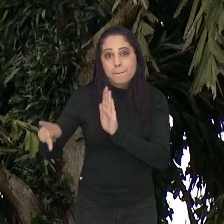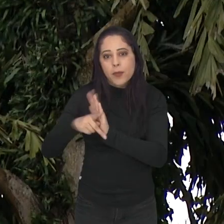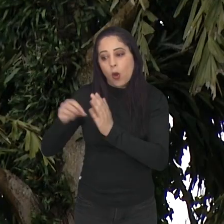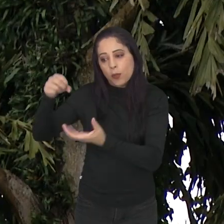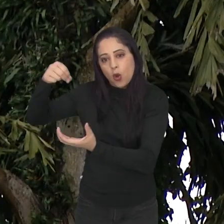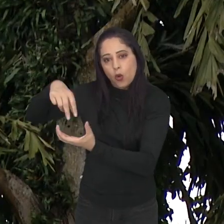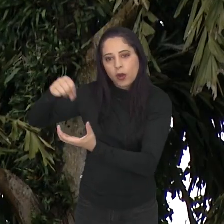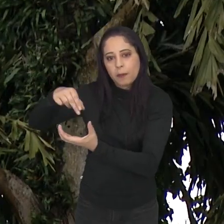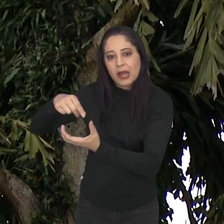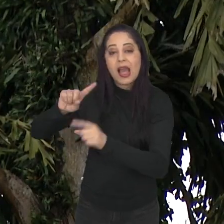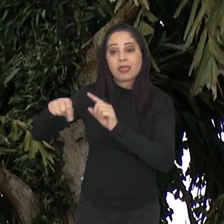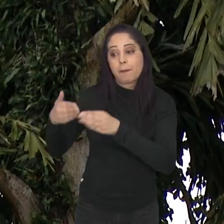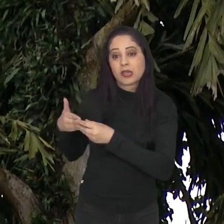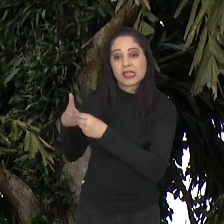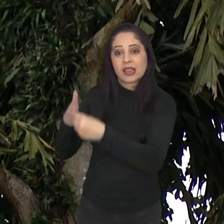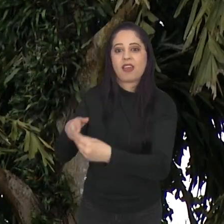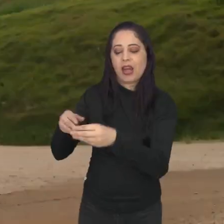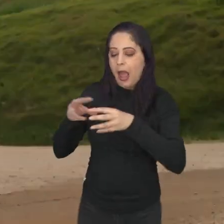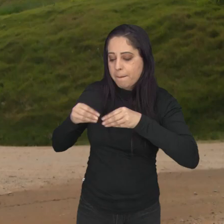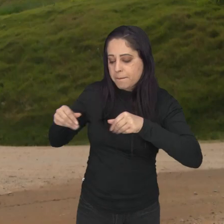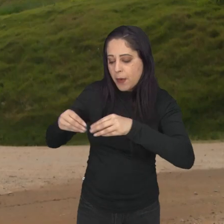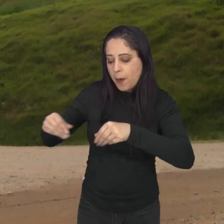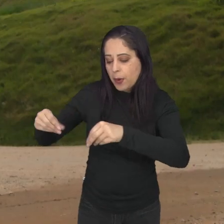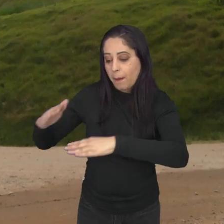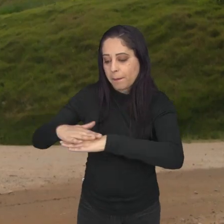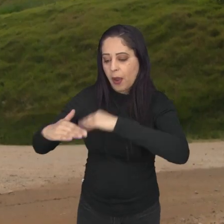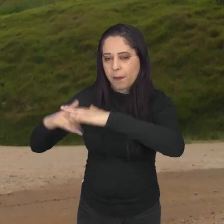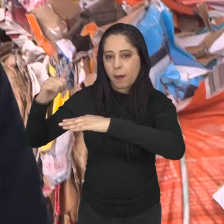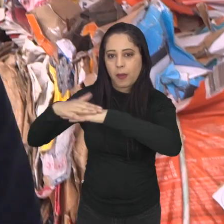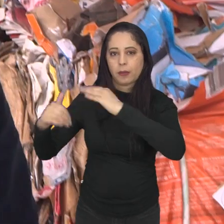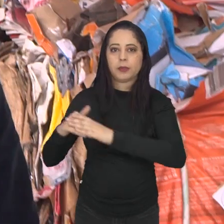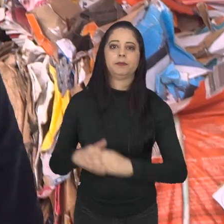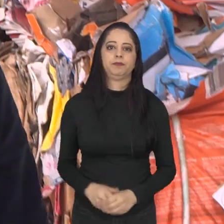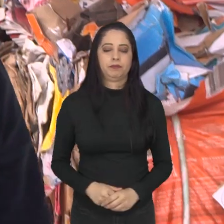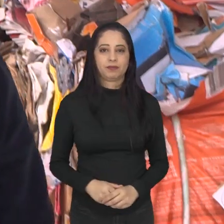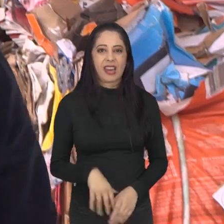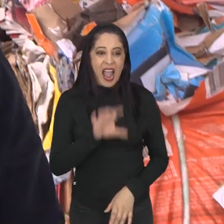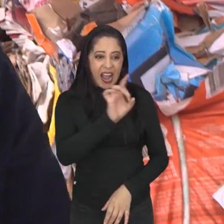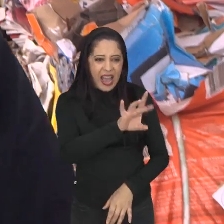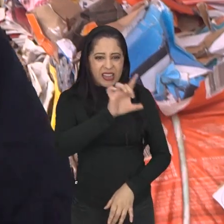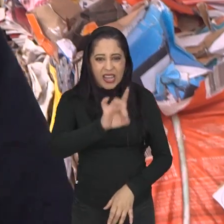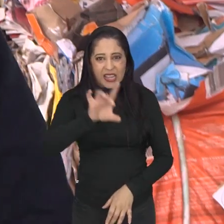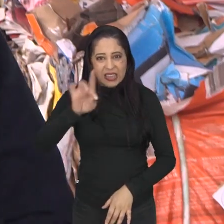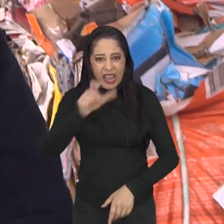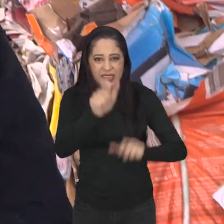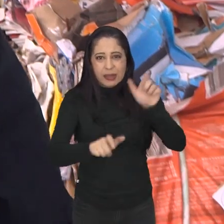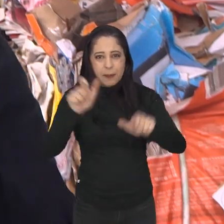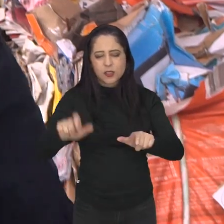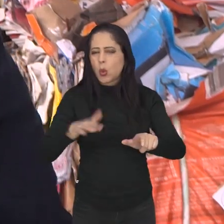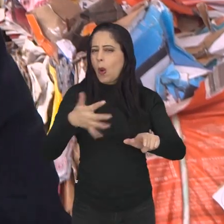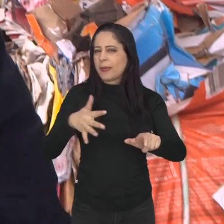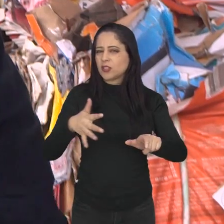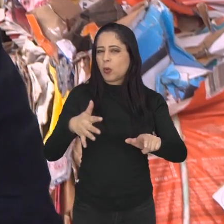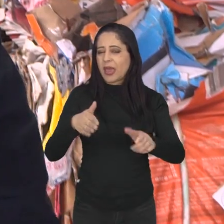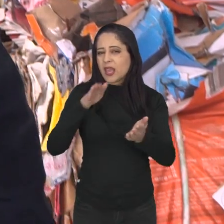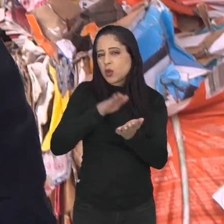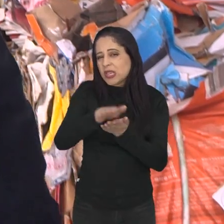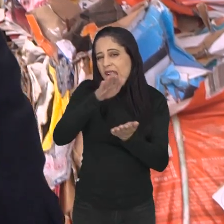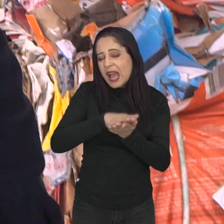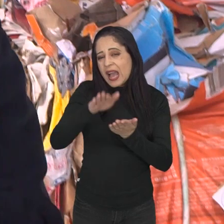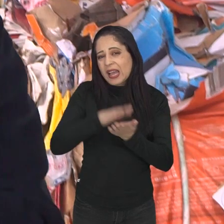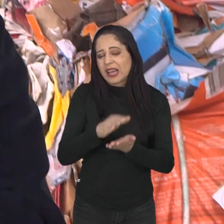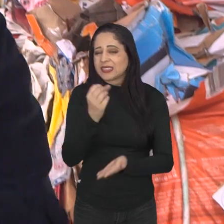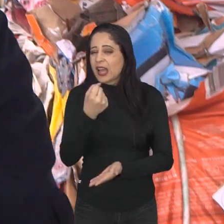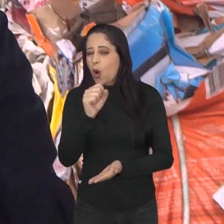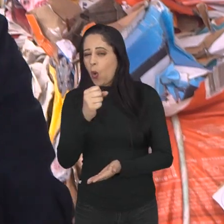Urban a urbanizadora Municipal é levado para o aterro sanitário cada pessoa produz em média 800 gramas de